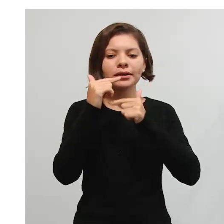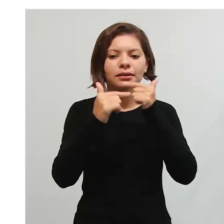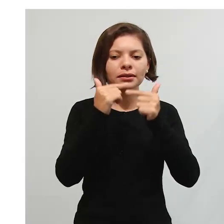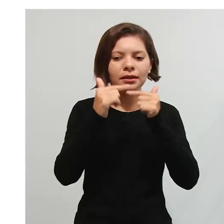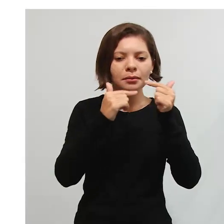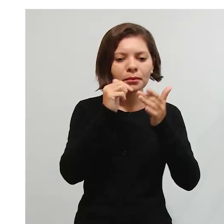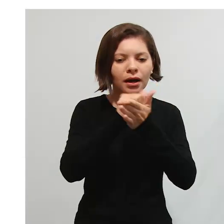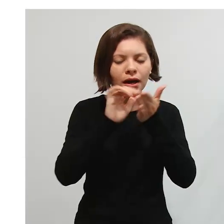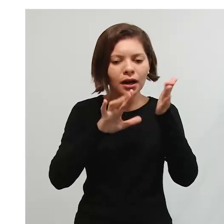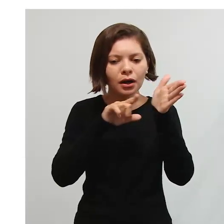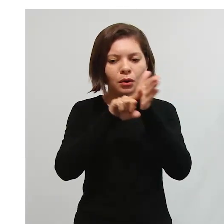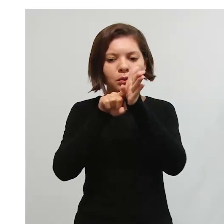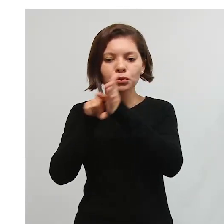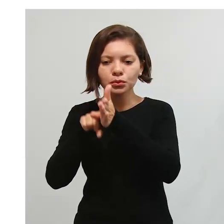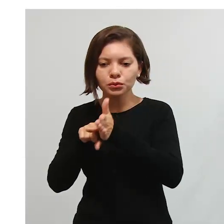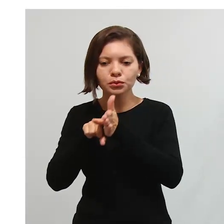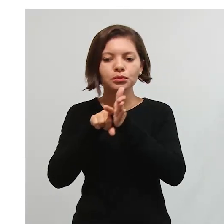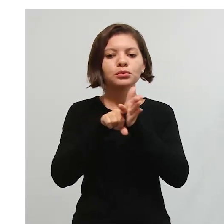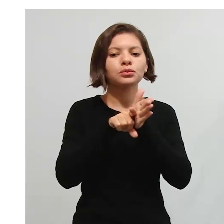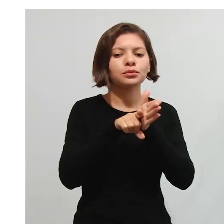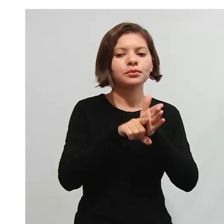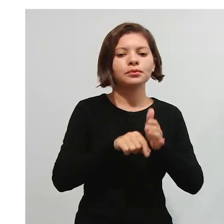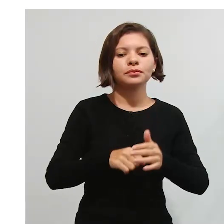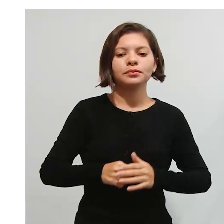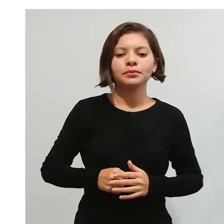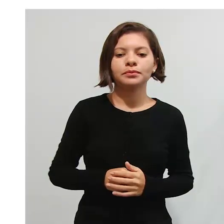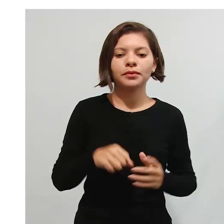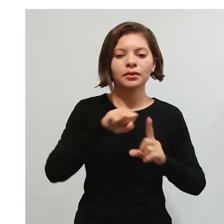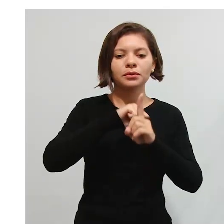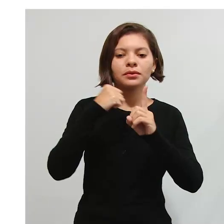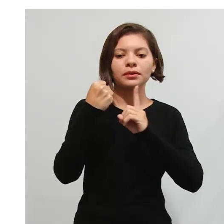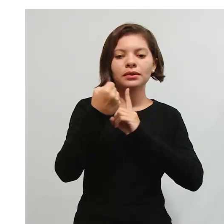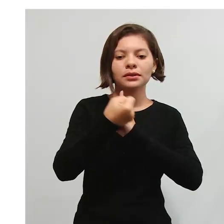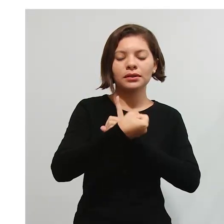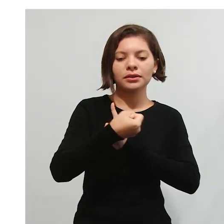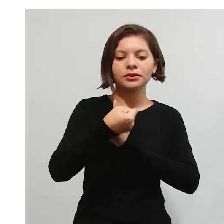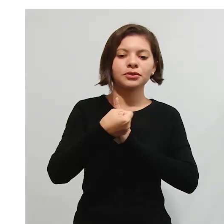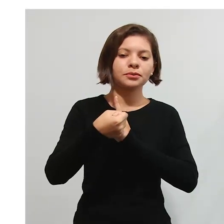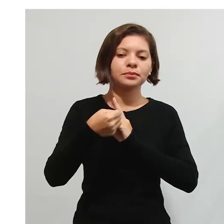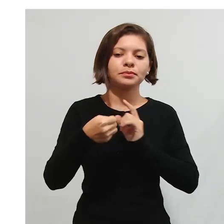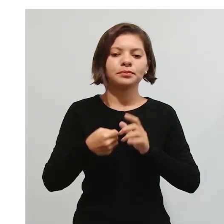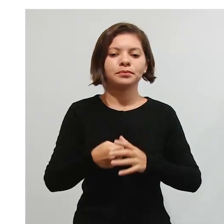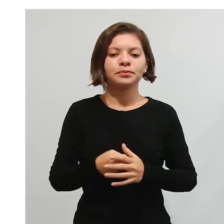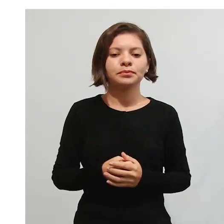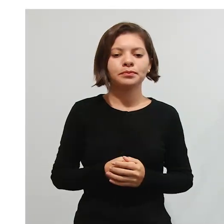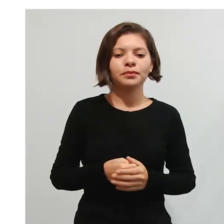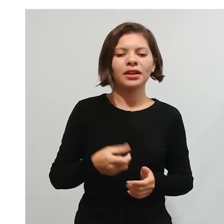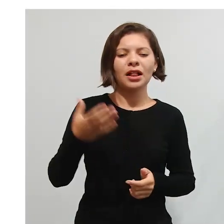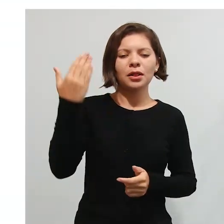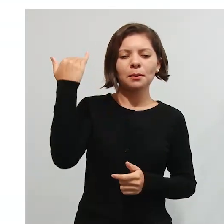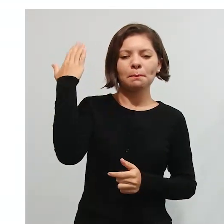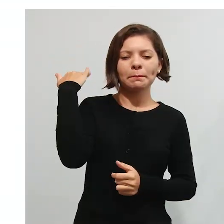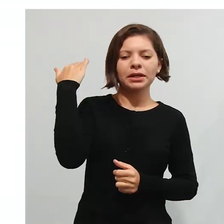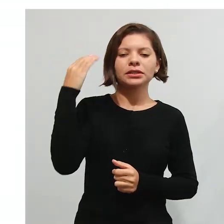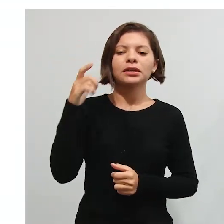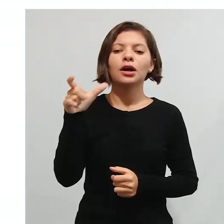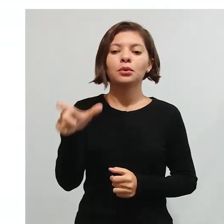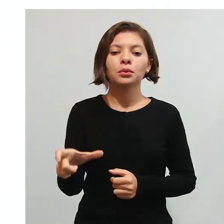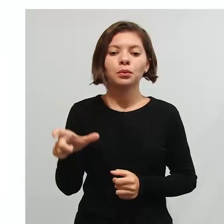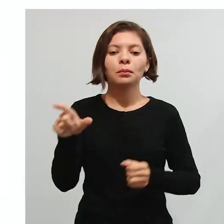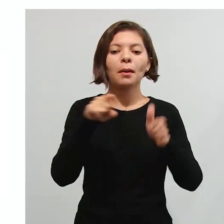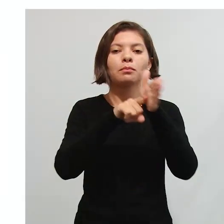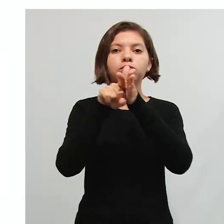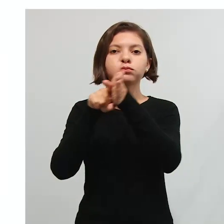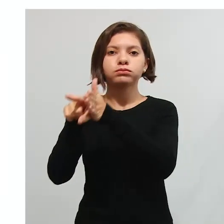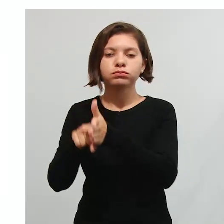americana então uma pesquisa que conduz a ação social então quando ele fez essa esse esse tipo de pesquisa para tentar integrar essas